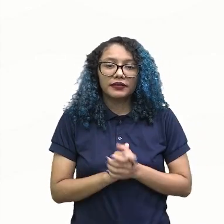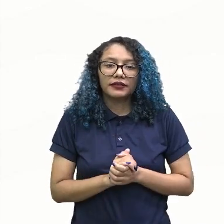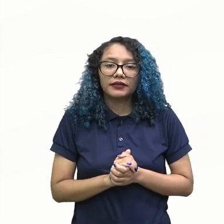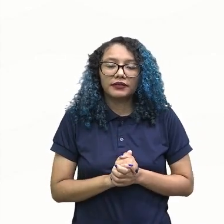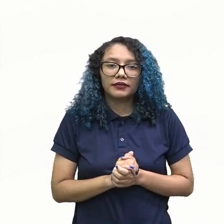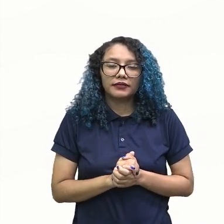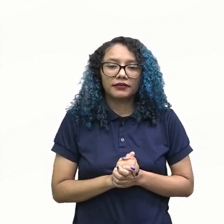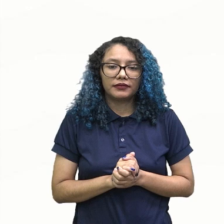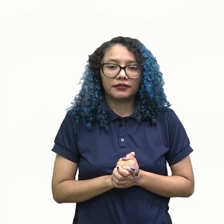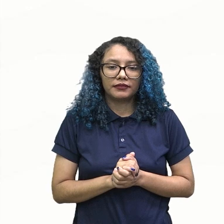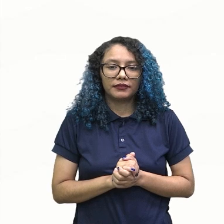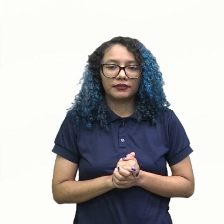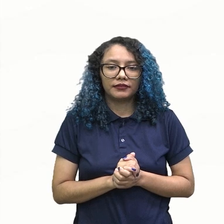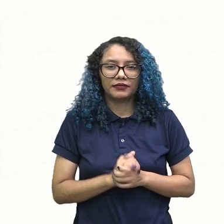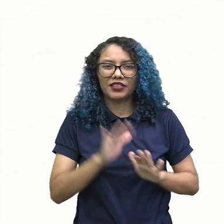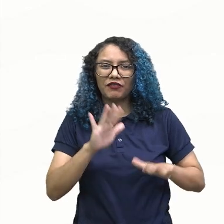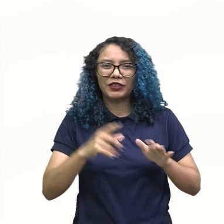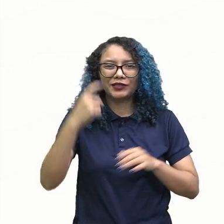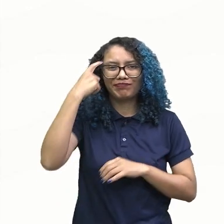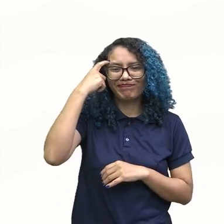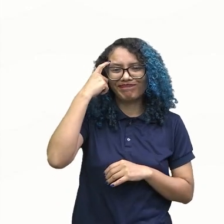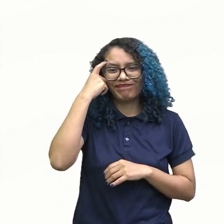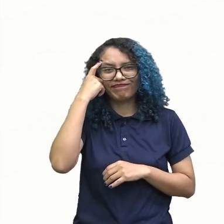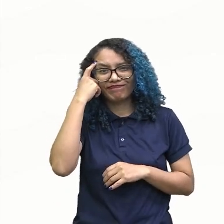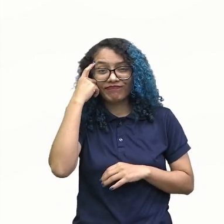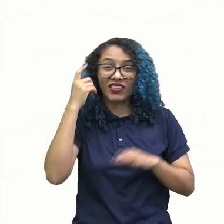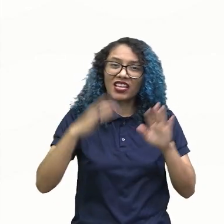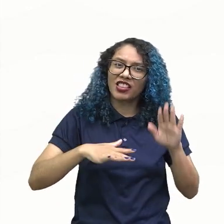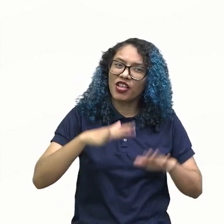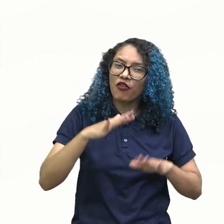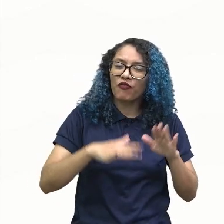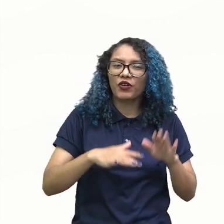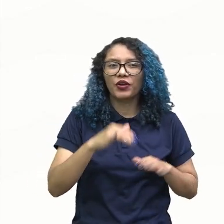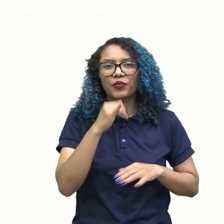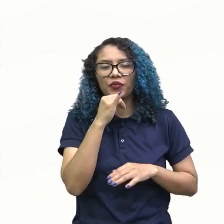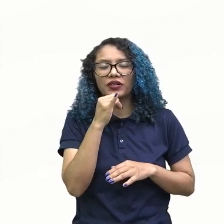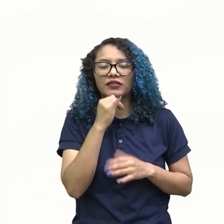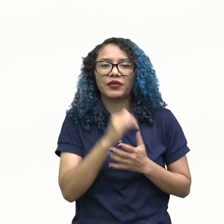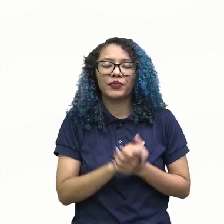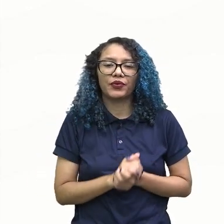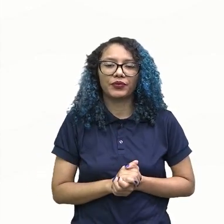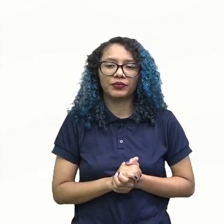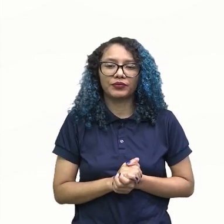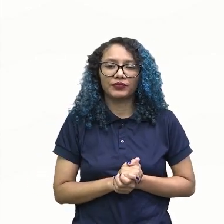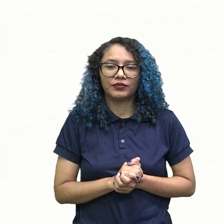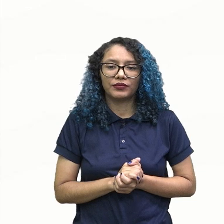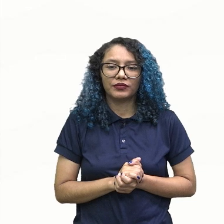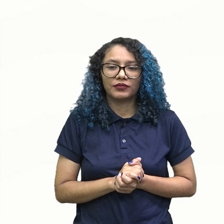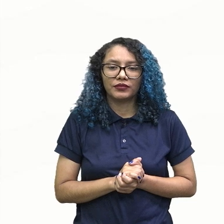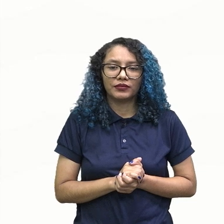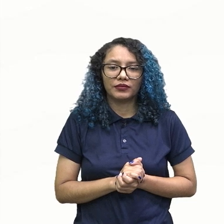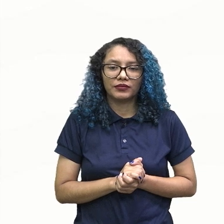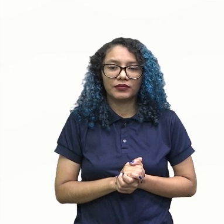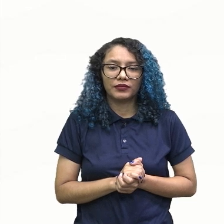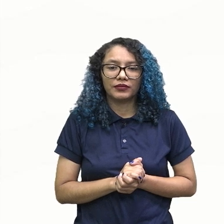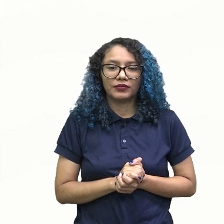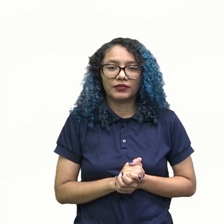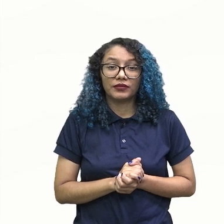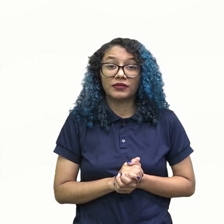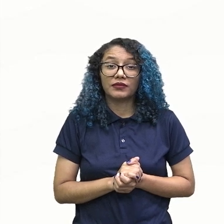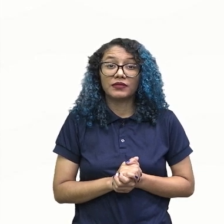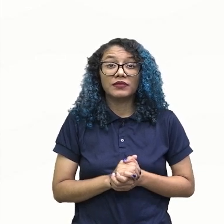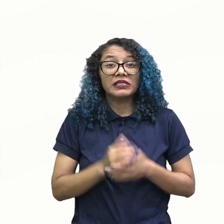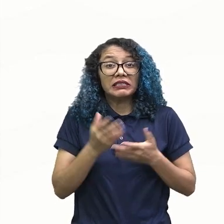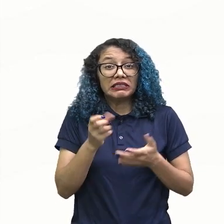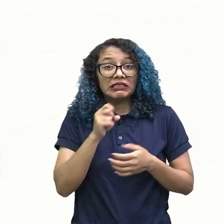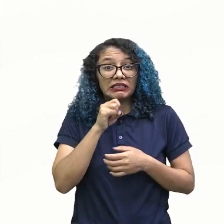aí, a pensar, e isso pode causar aí um sério problema quando se for fazer uma questão, quando se for avançar